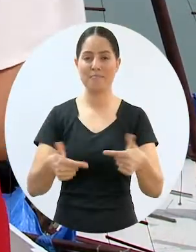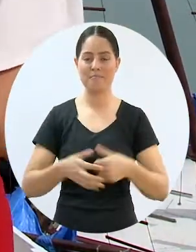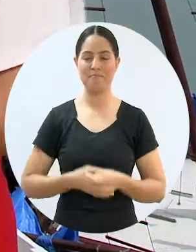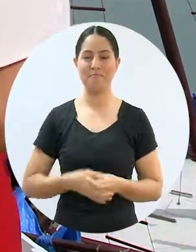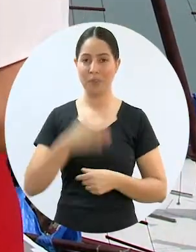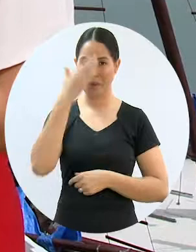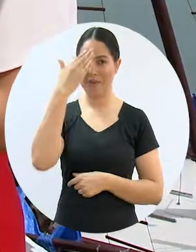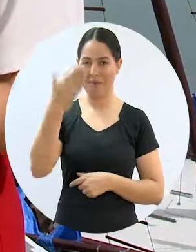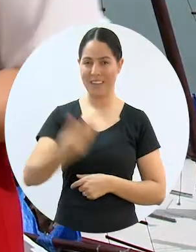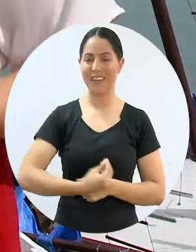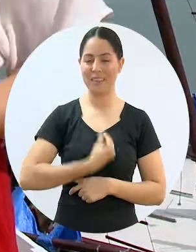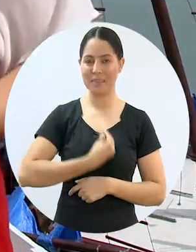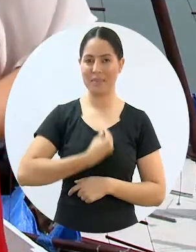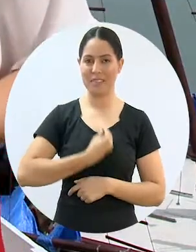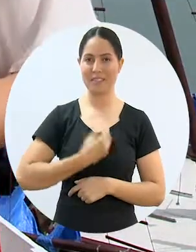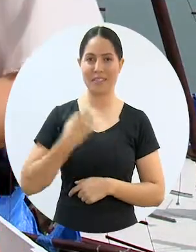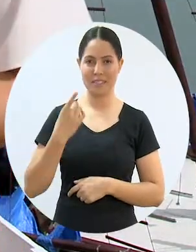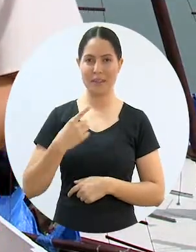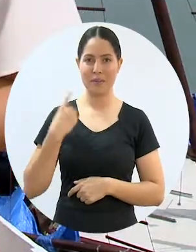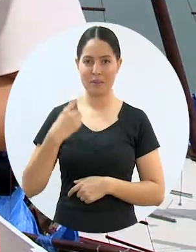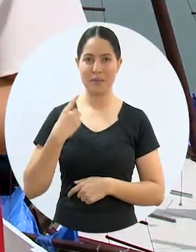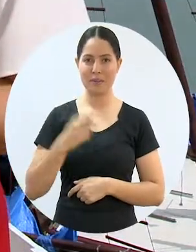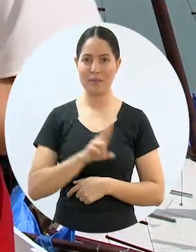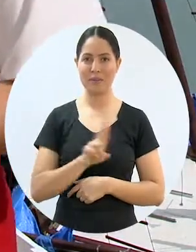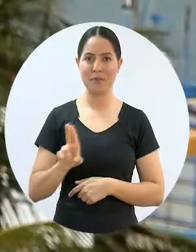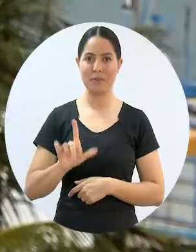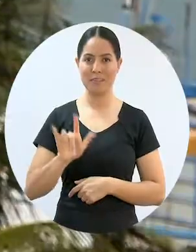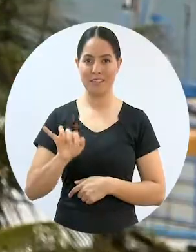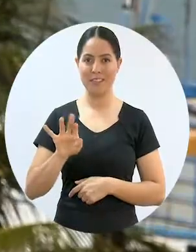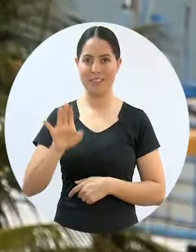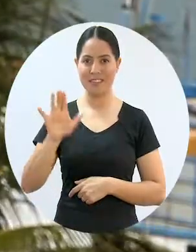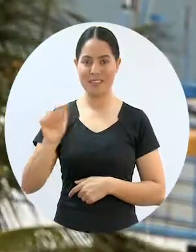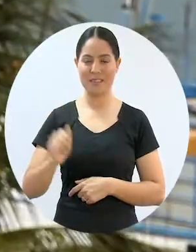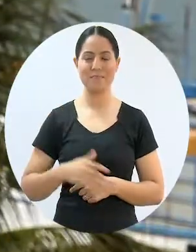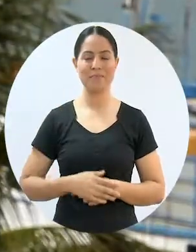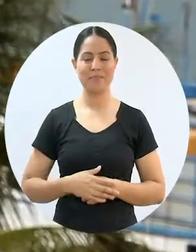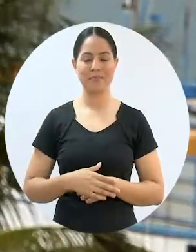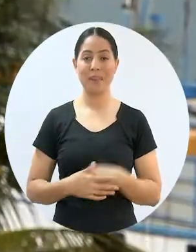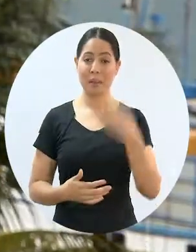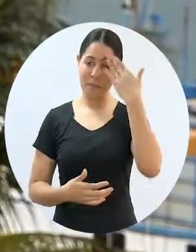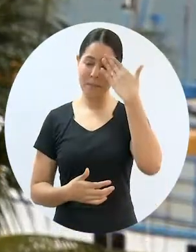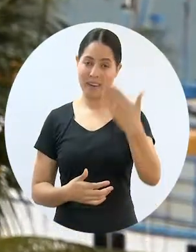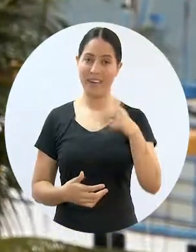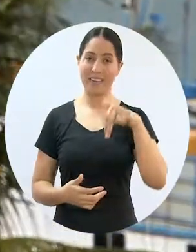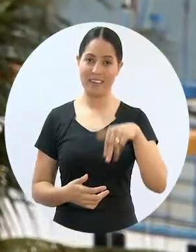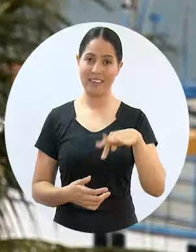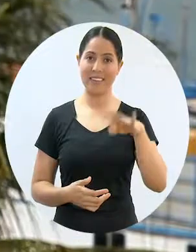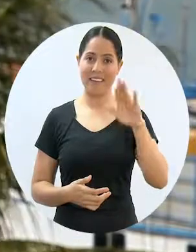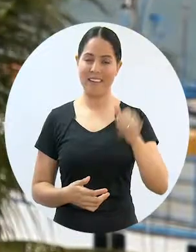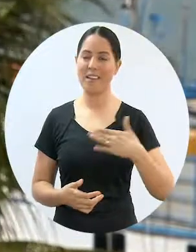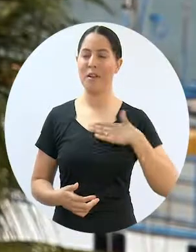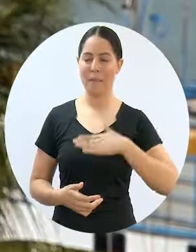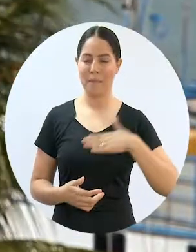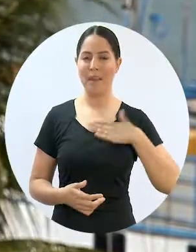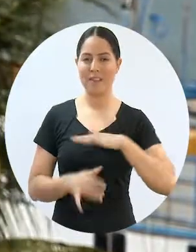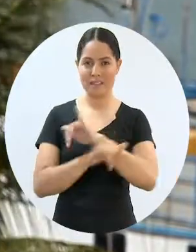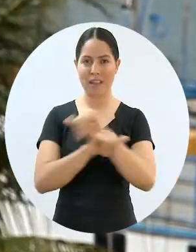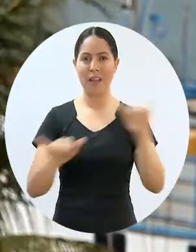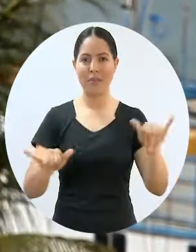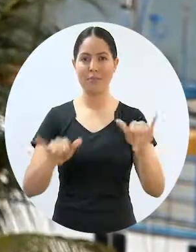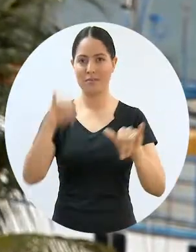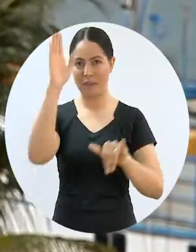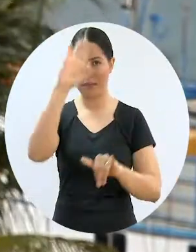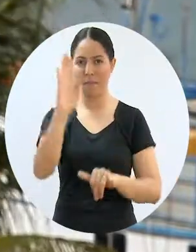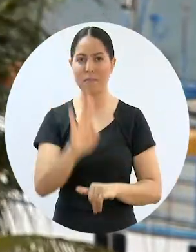Muito obrigada por sua participação conosco aqui no OAB Entrevista, doutora Letícia. Muito obrigada, Natália. É um prazer poder falar para todo o Brasil sobre o